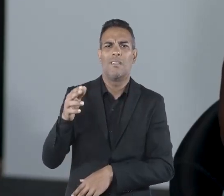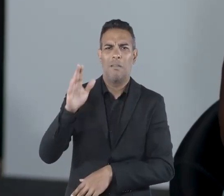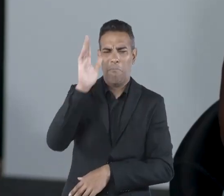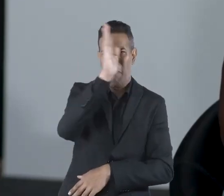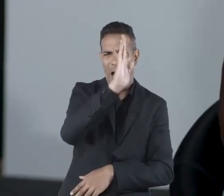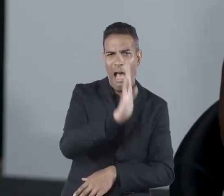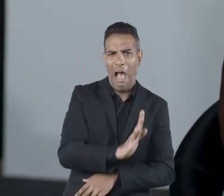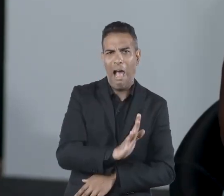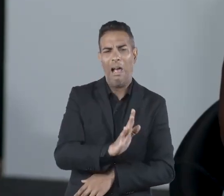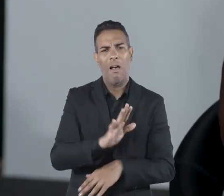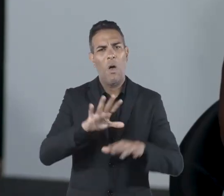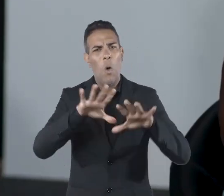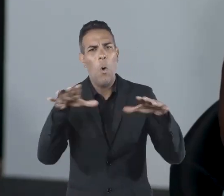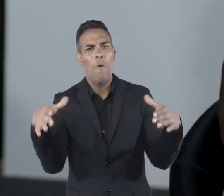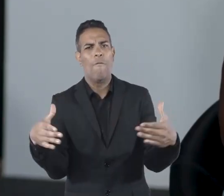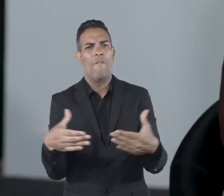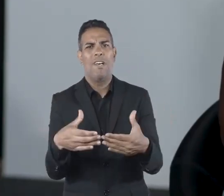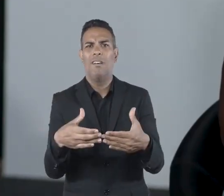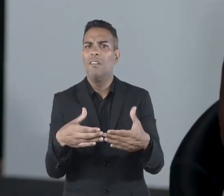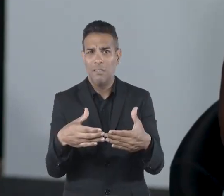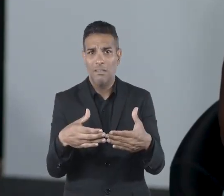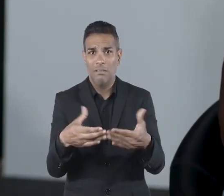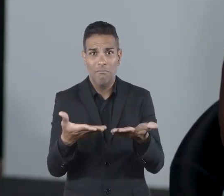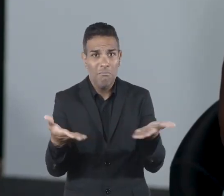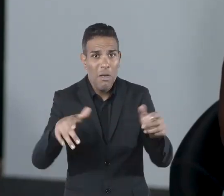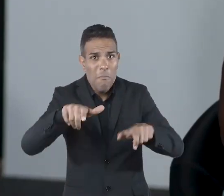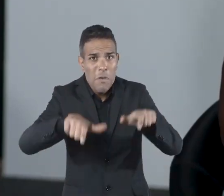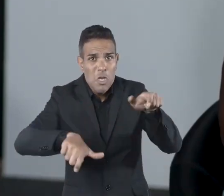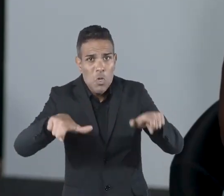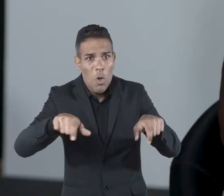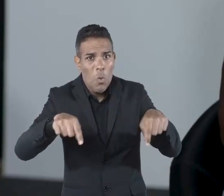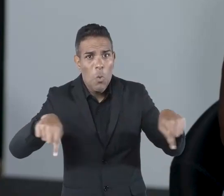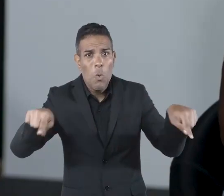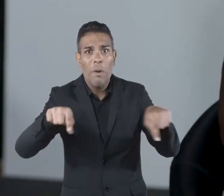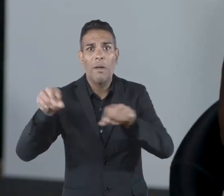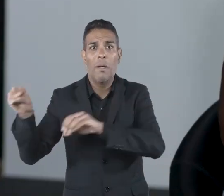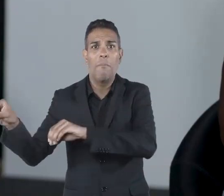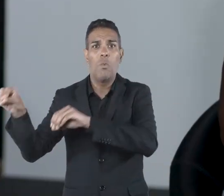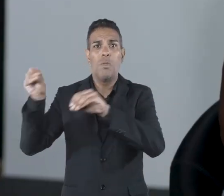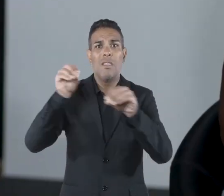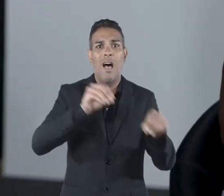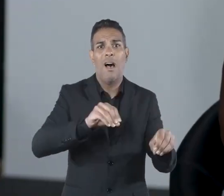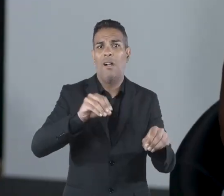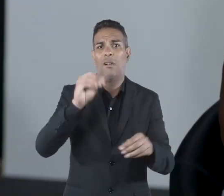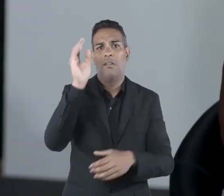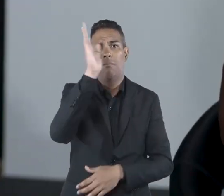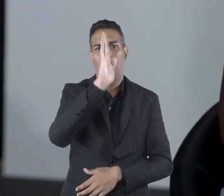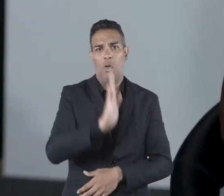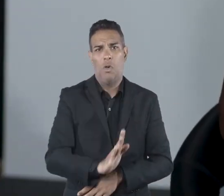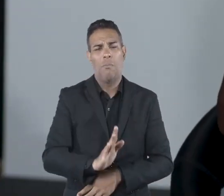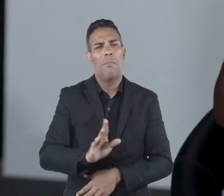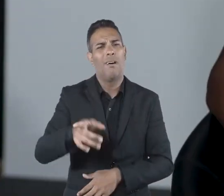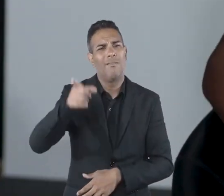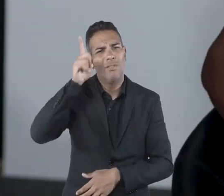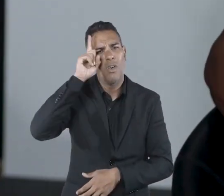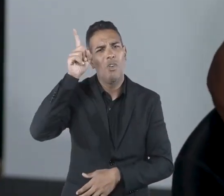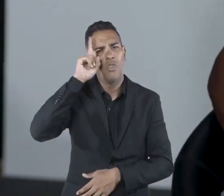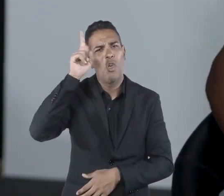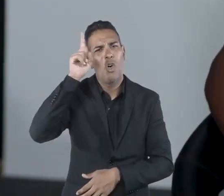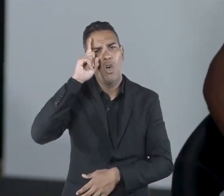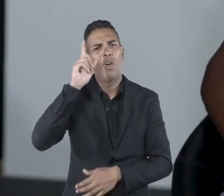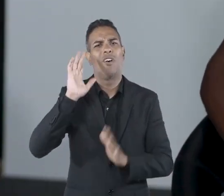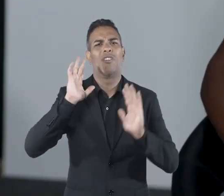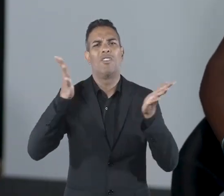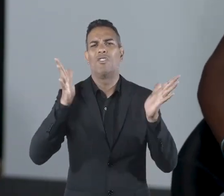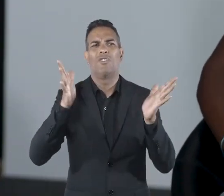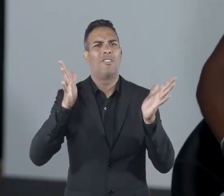muito distante da nossa realidade aqui no Brasil, né, conviver com pessoas que tiveram que deixar